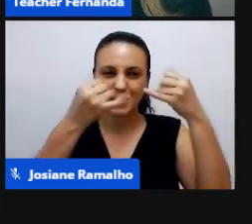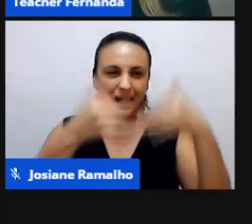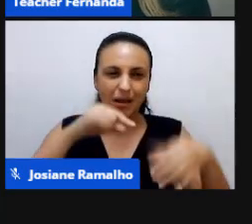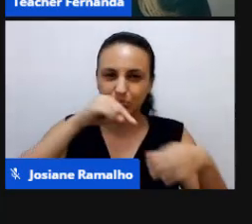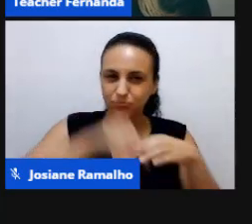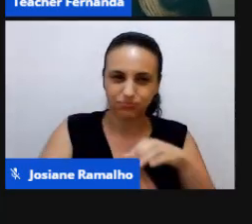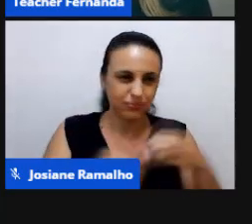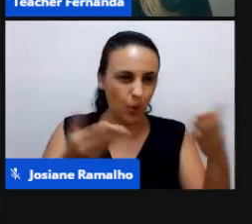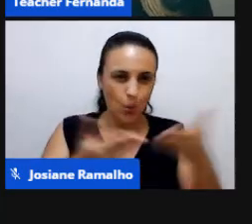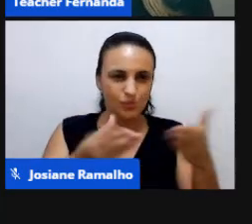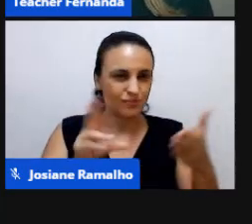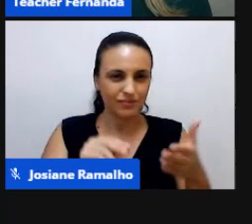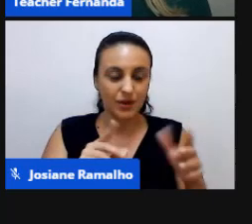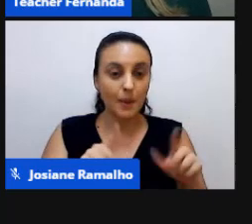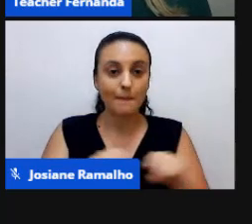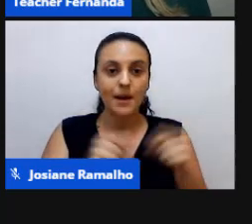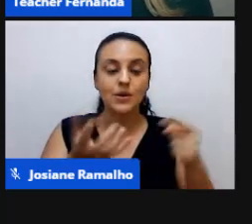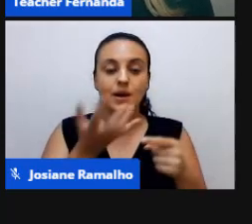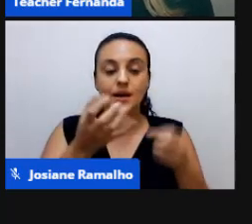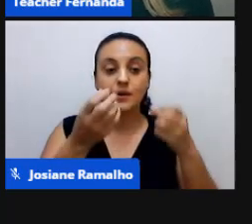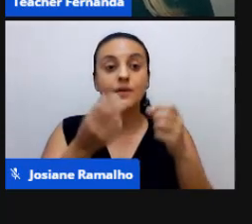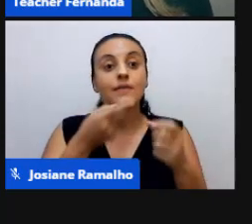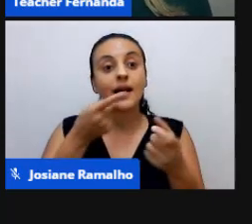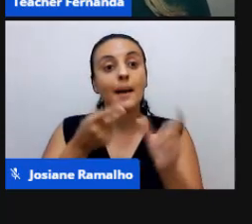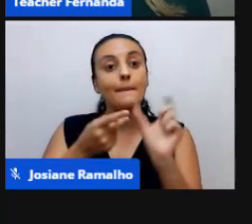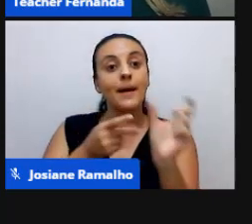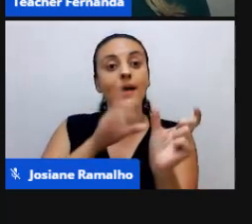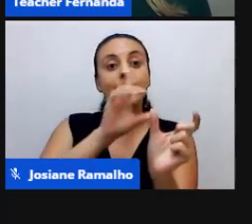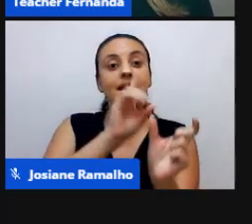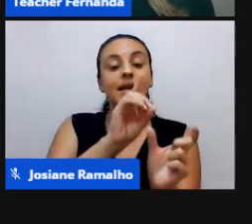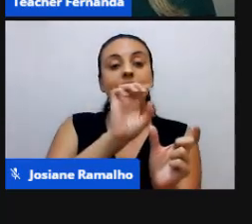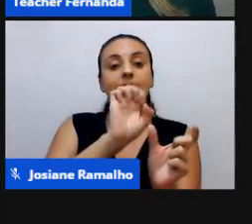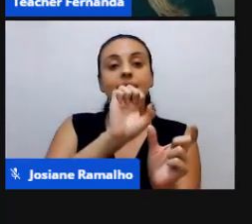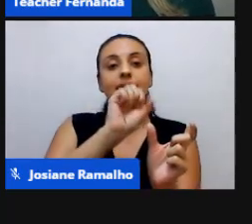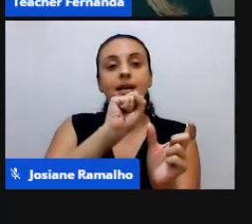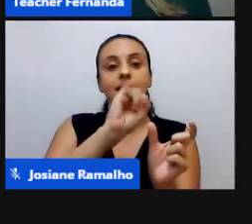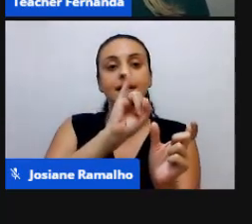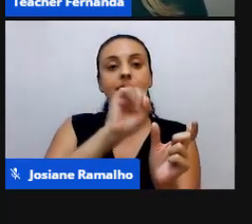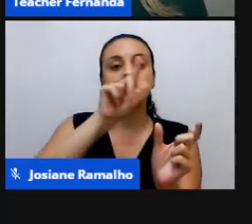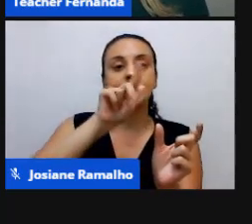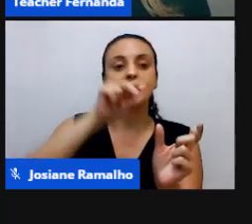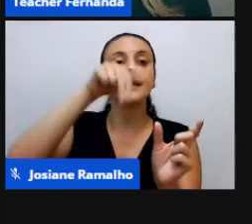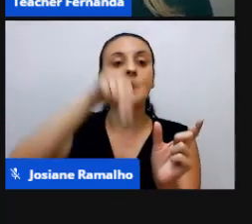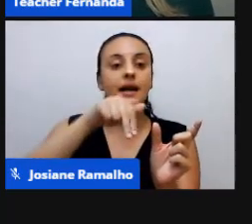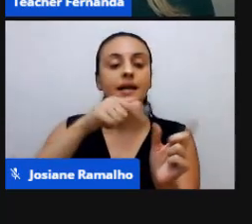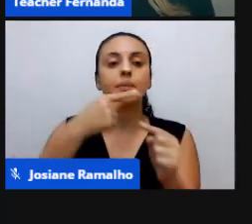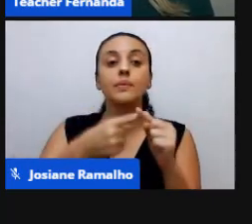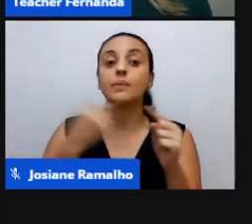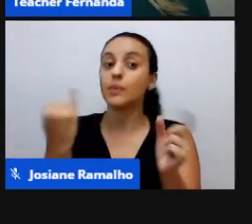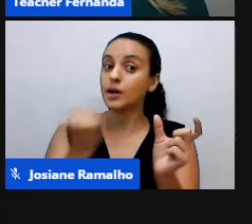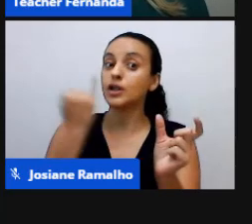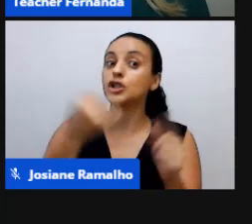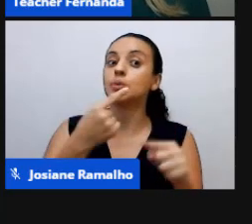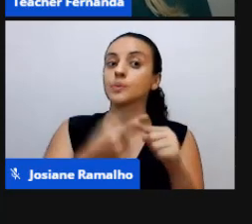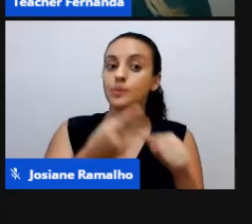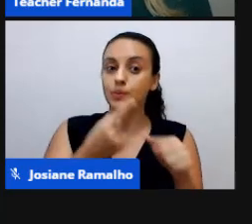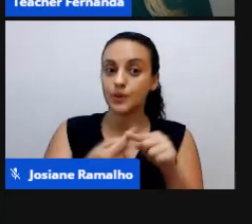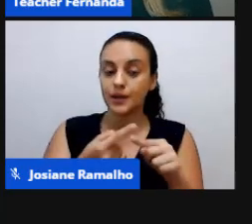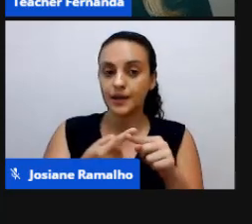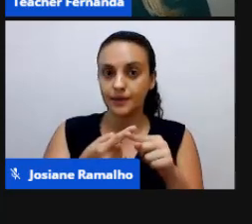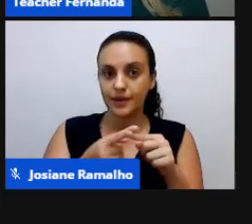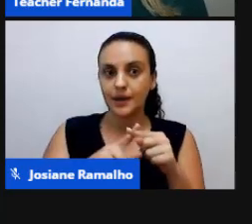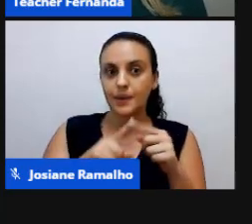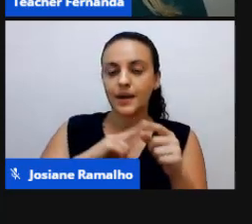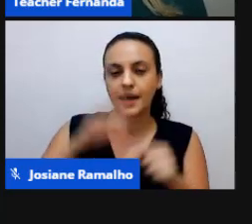importância da palavra design. Por quê? Porque por meio do design existe uma teoria, que é a teoria da construção